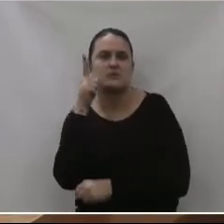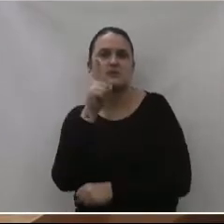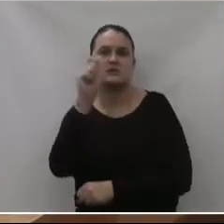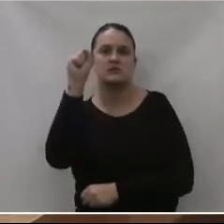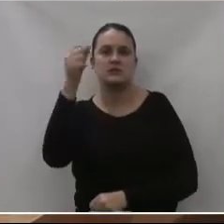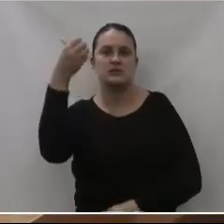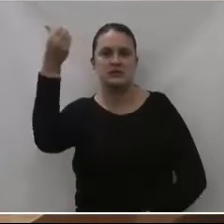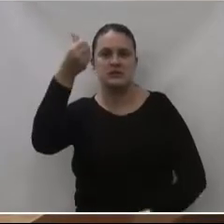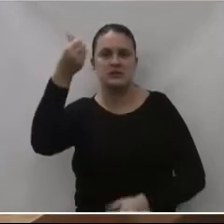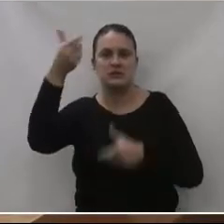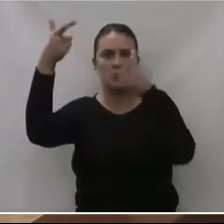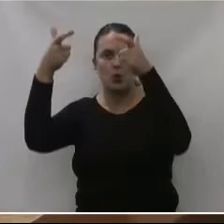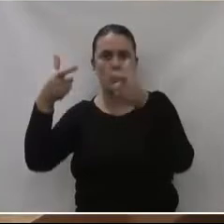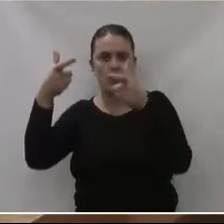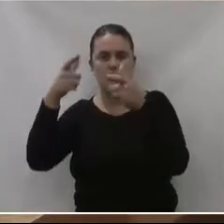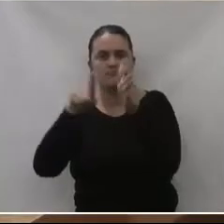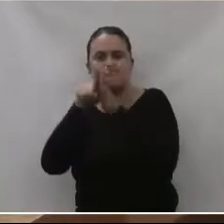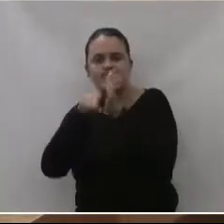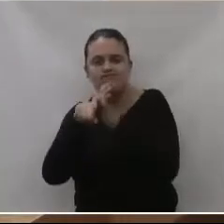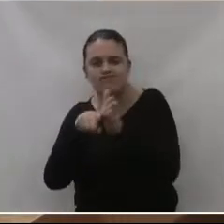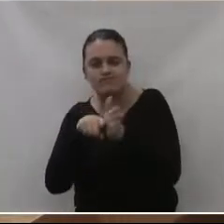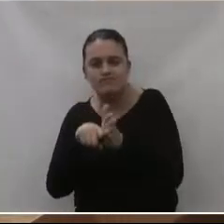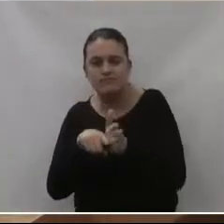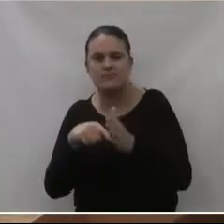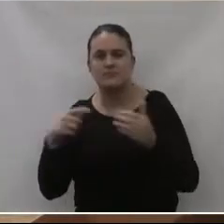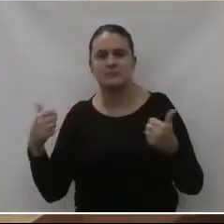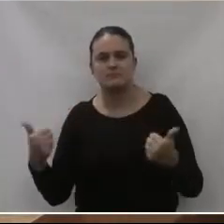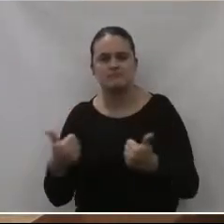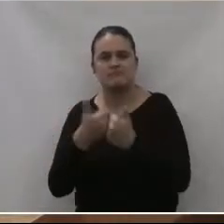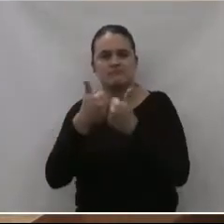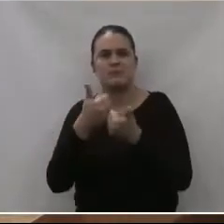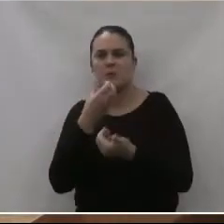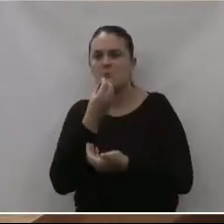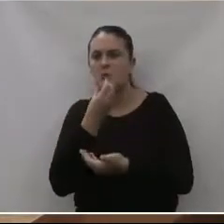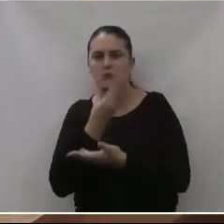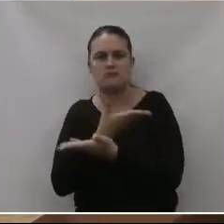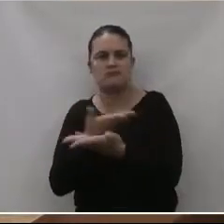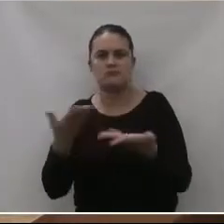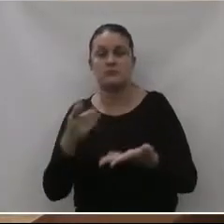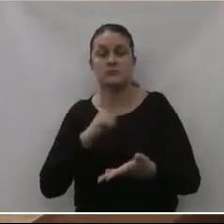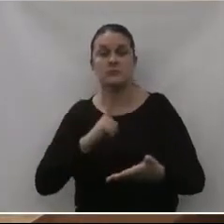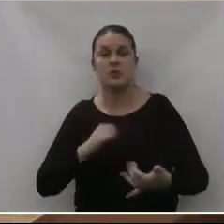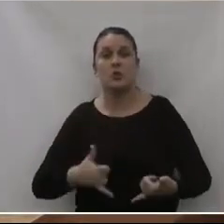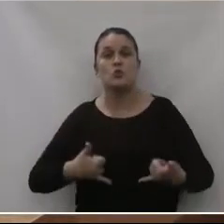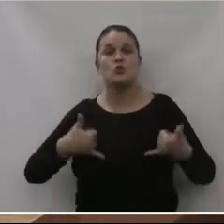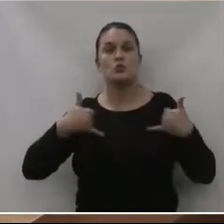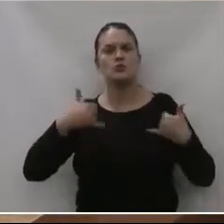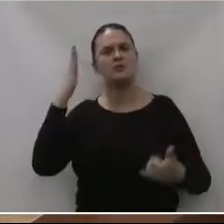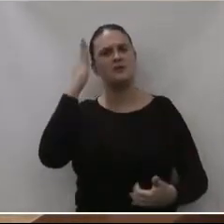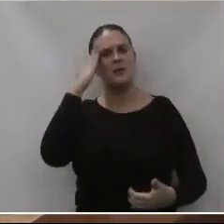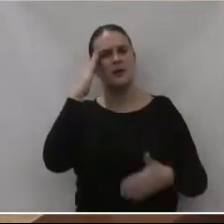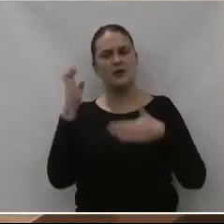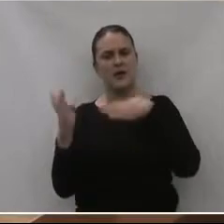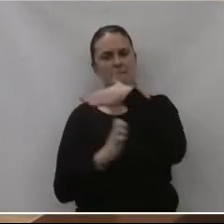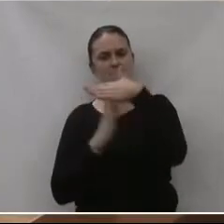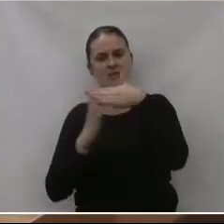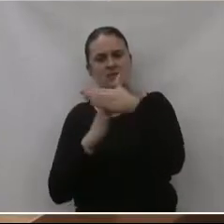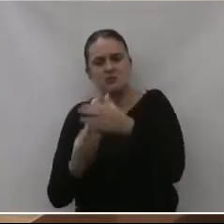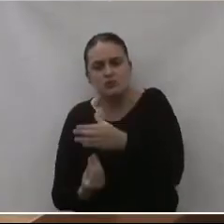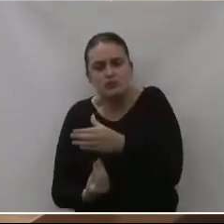em sexto lugar em excelência, em atendimento e tudo mais. Isso nos orgulha. Saber que uma empresa que nasceu